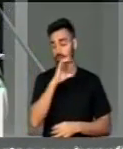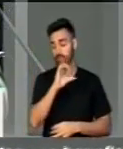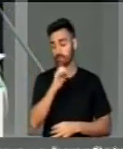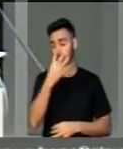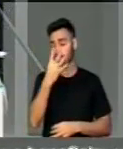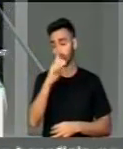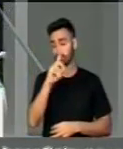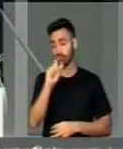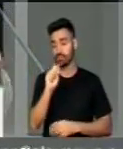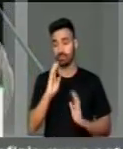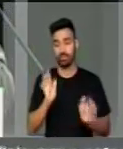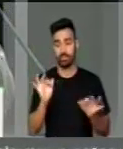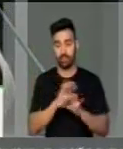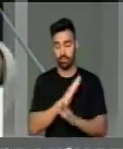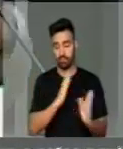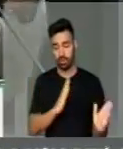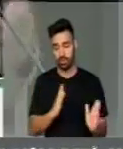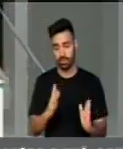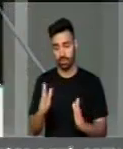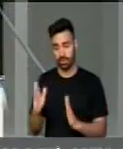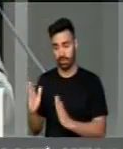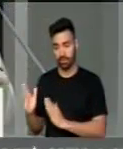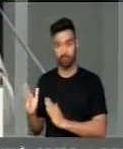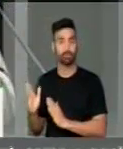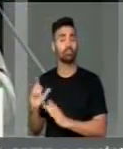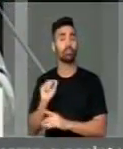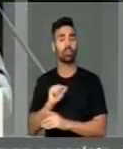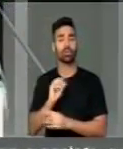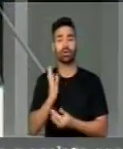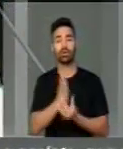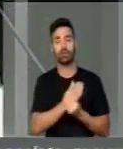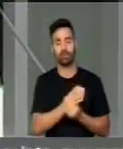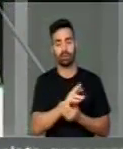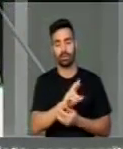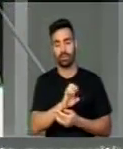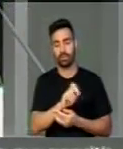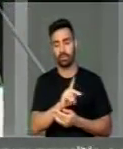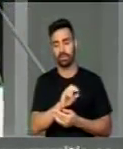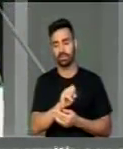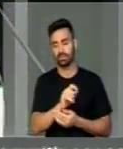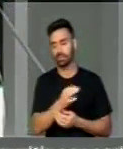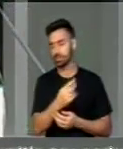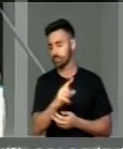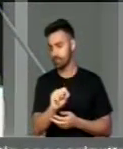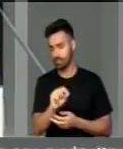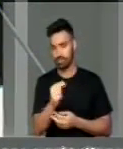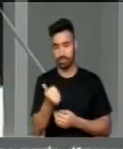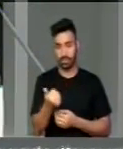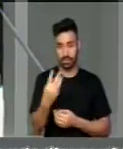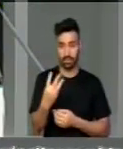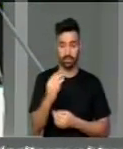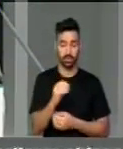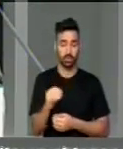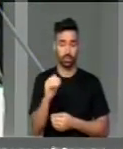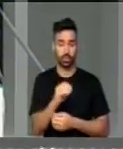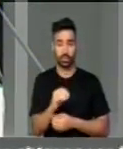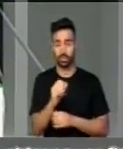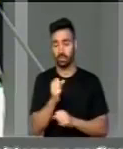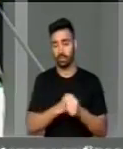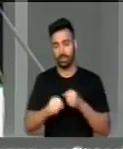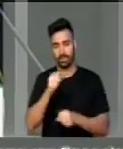294 dias de tramitação desde a representação do PSOL e da Rede, em 13 de outubro do ano